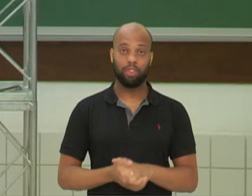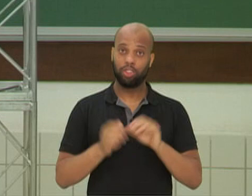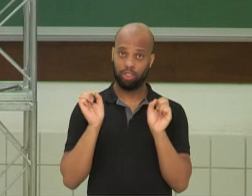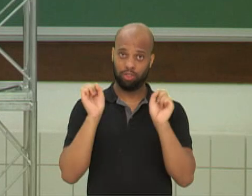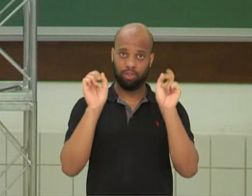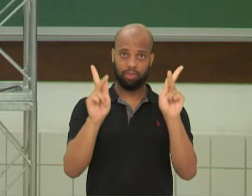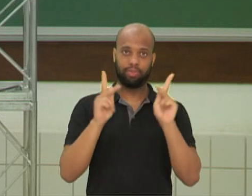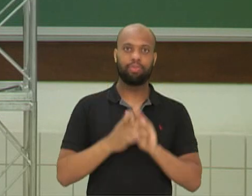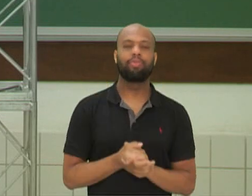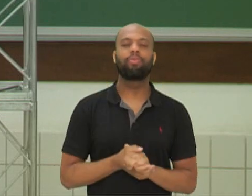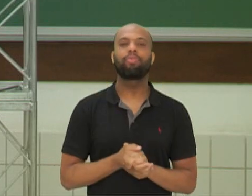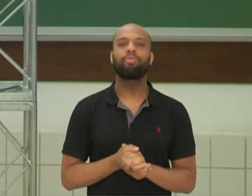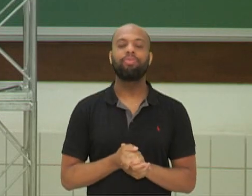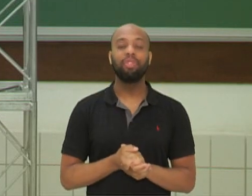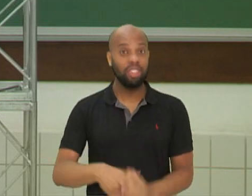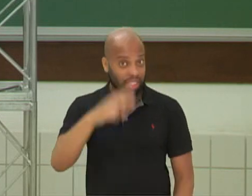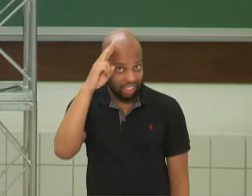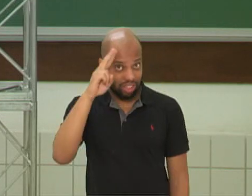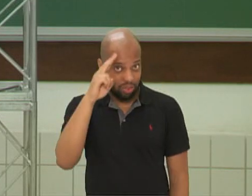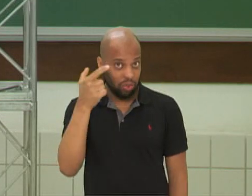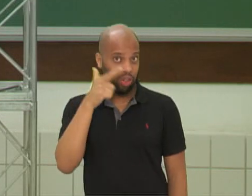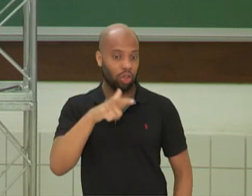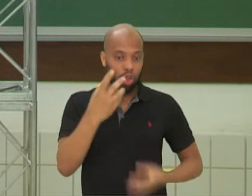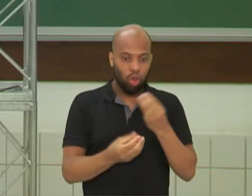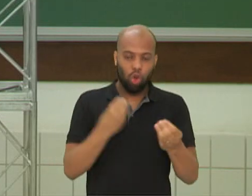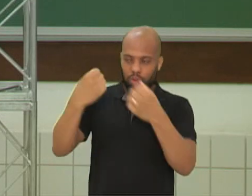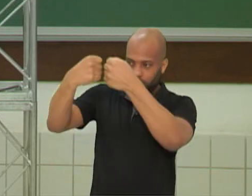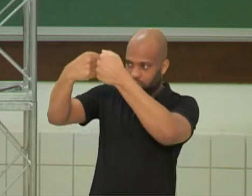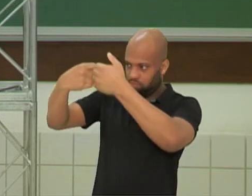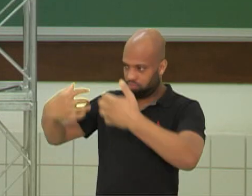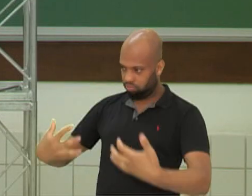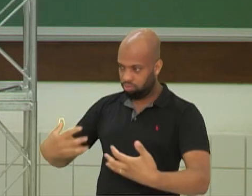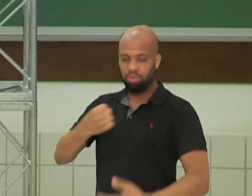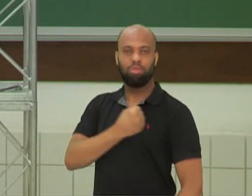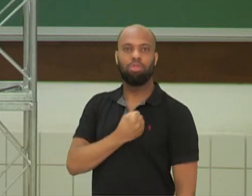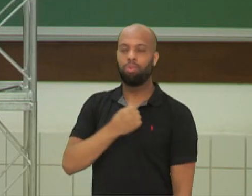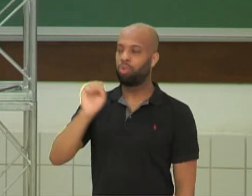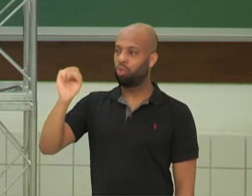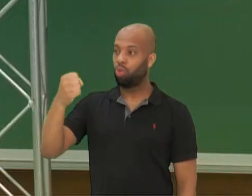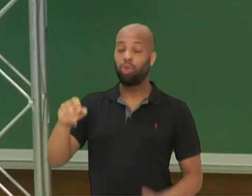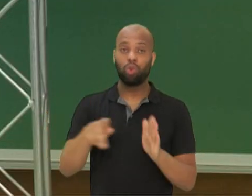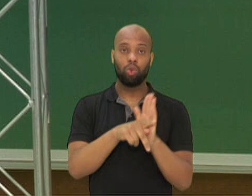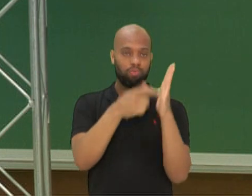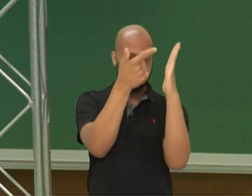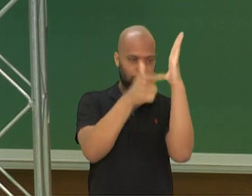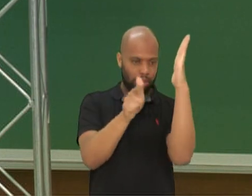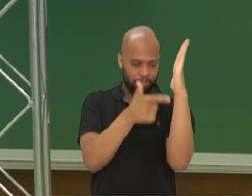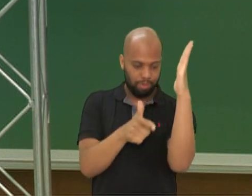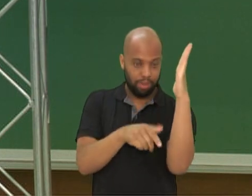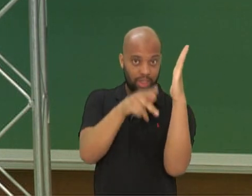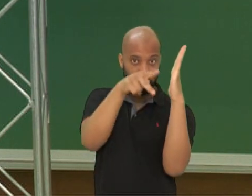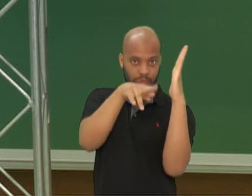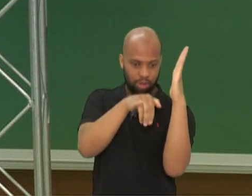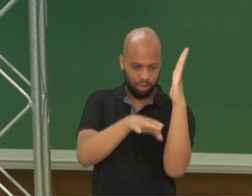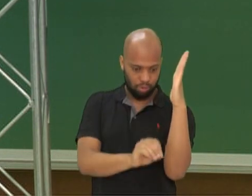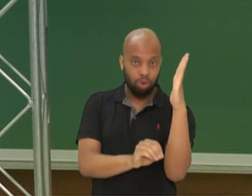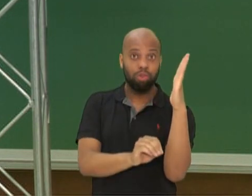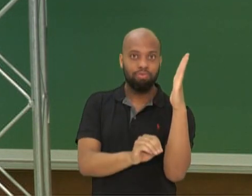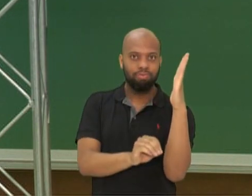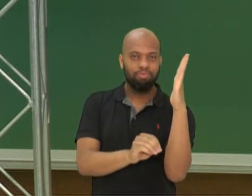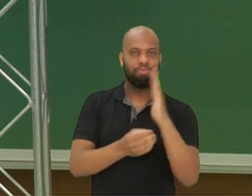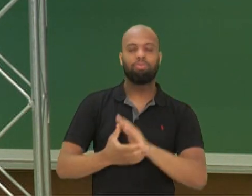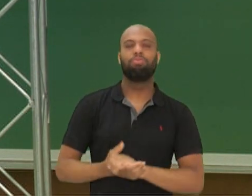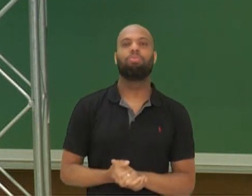Muito bem. Lembrou de como decompor o 8 em fator primo e principalmente no fator 2? Olha